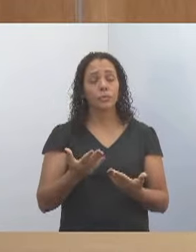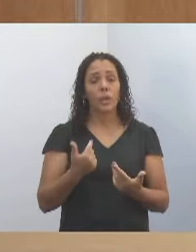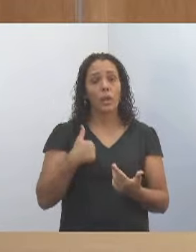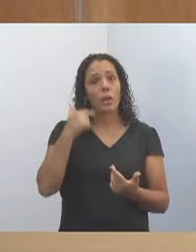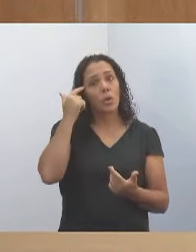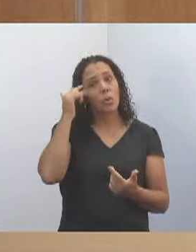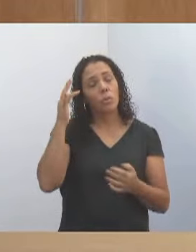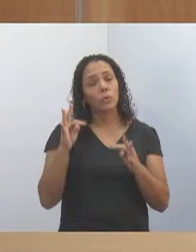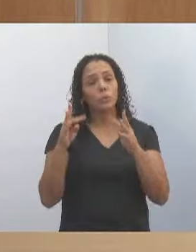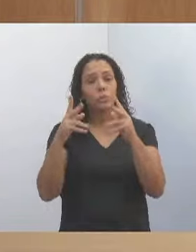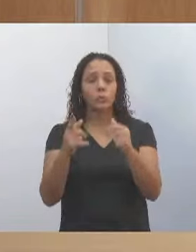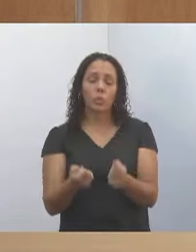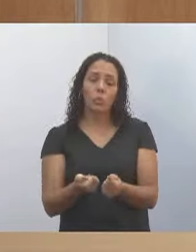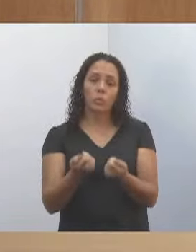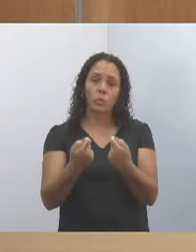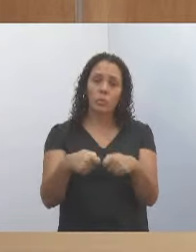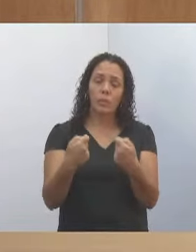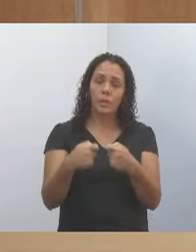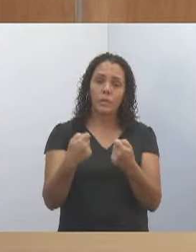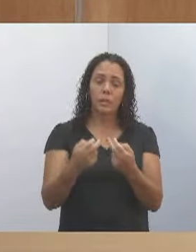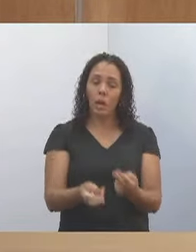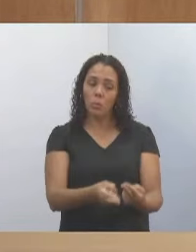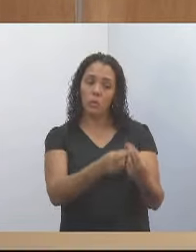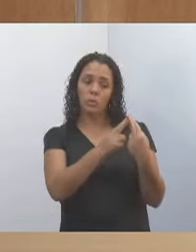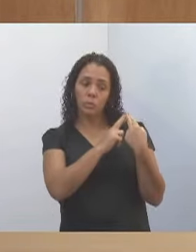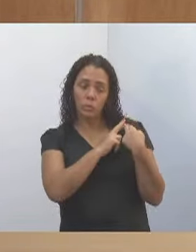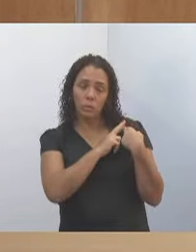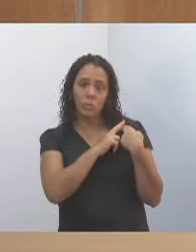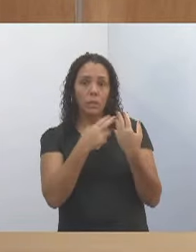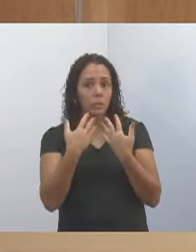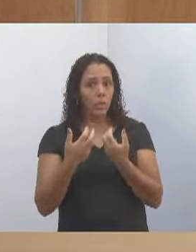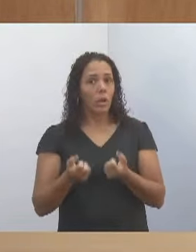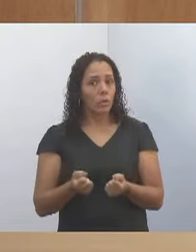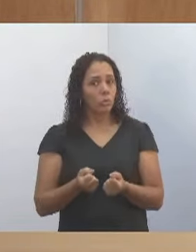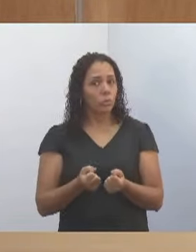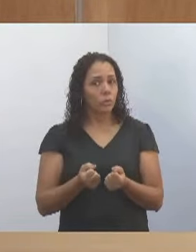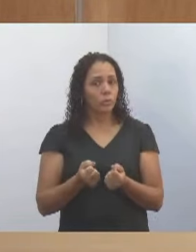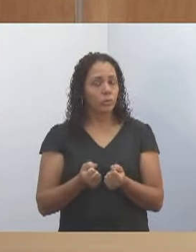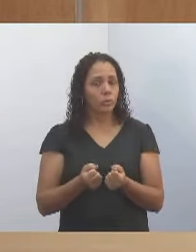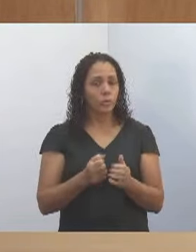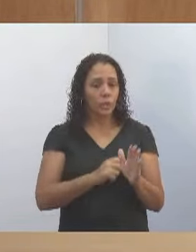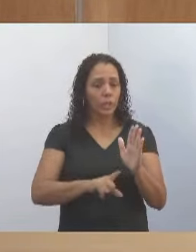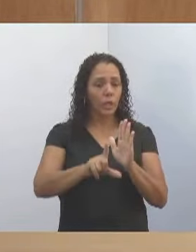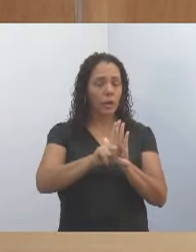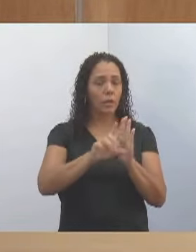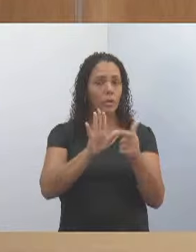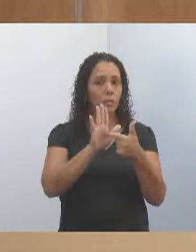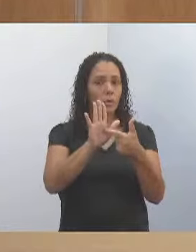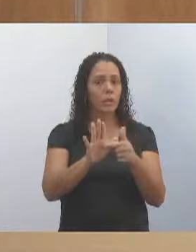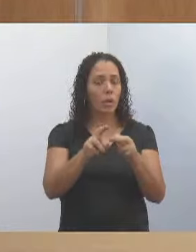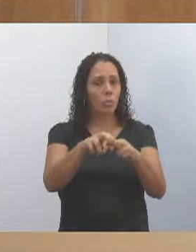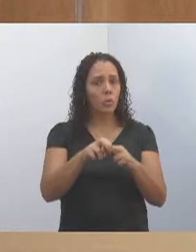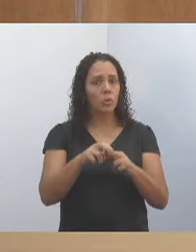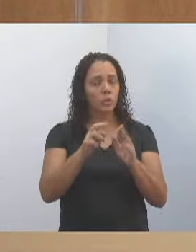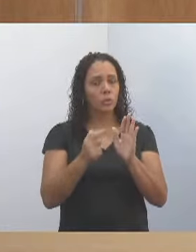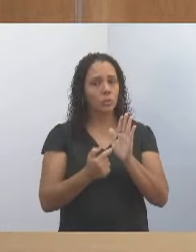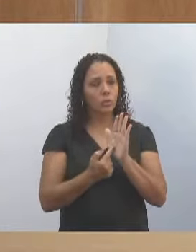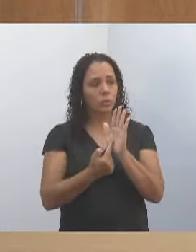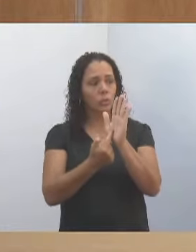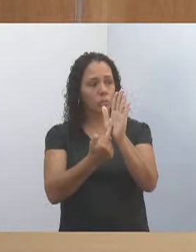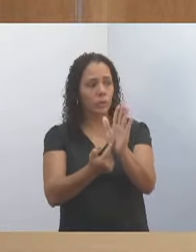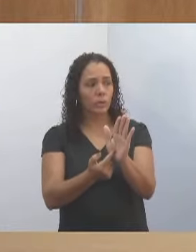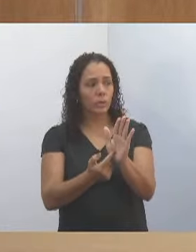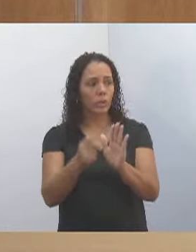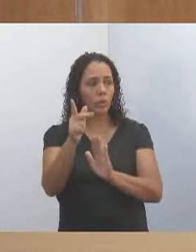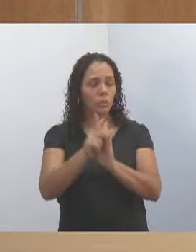todos nós temos que fazer a nossa parte. Então, a legislação fala justamente sobre isso. Então, vou estar aqui apresentando